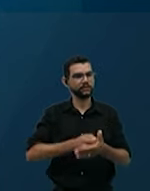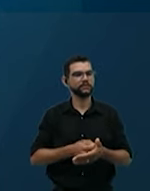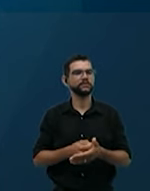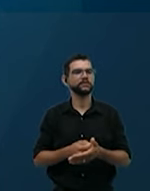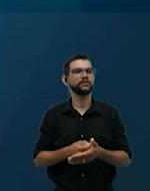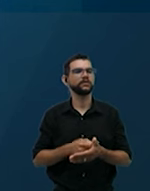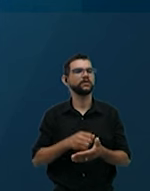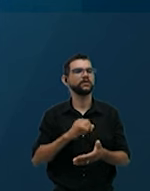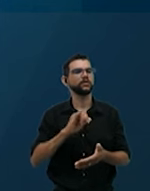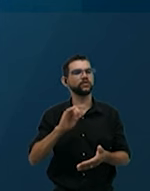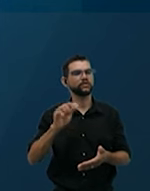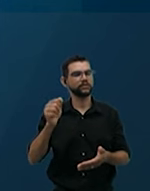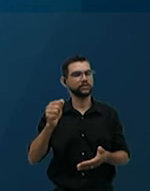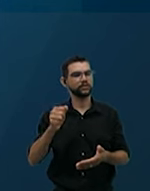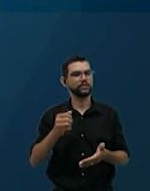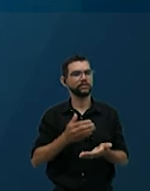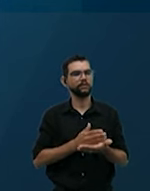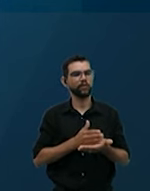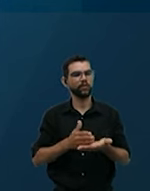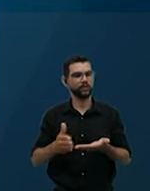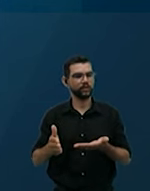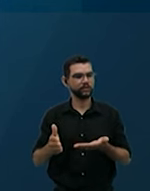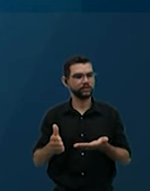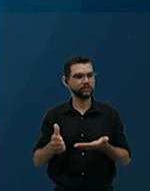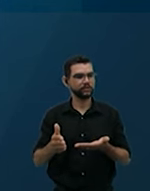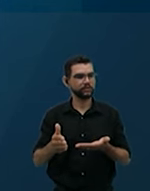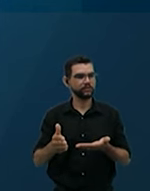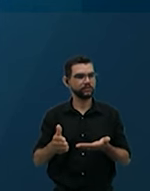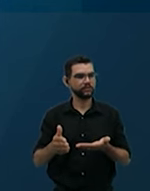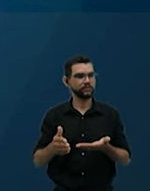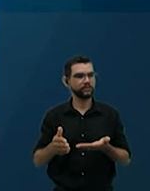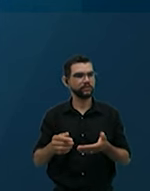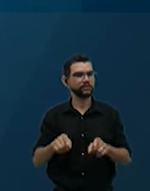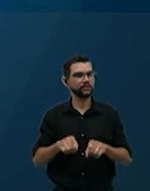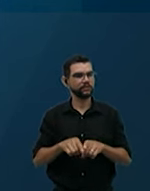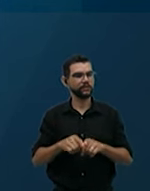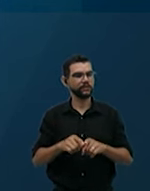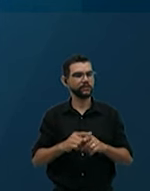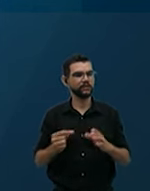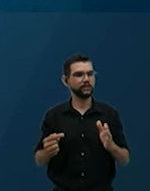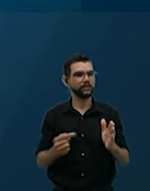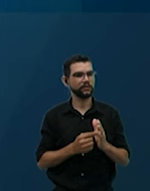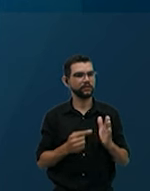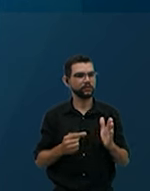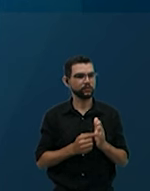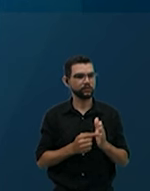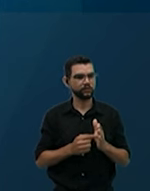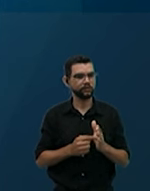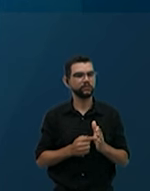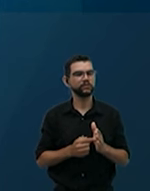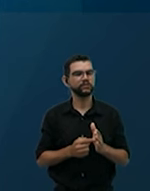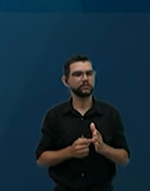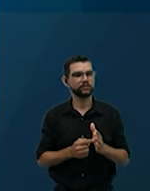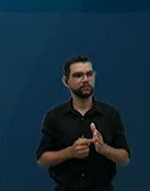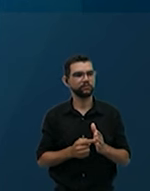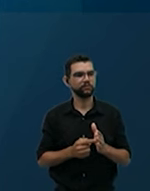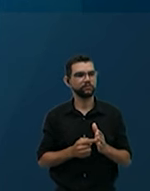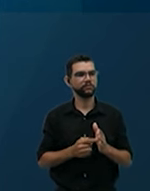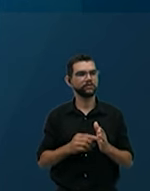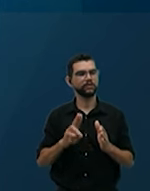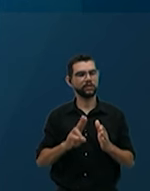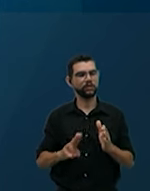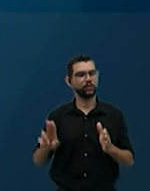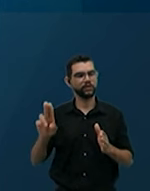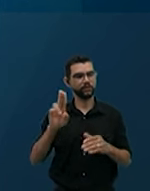para lesões em que houve renúncia à prescrição pela União, e assim pelo não provimento